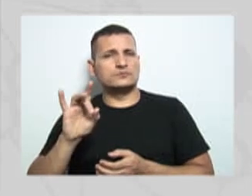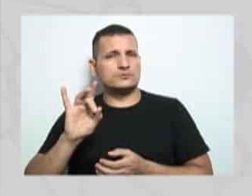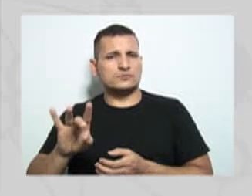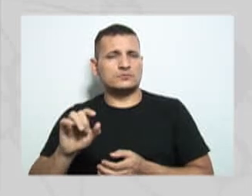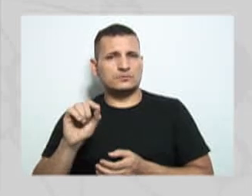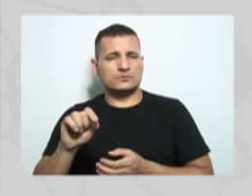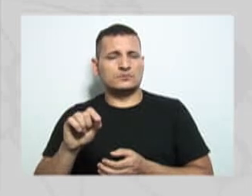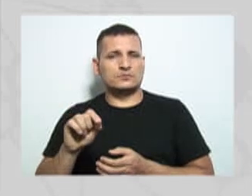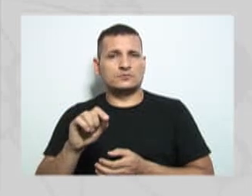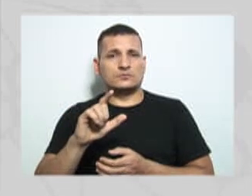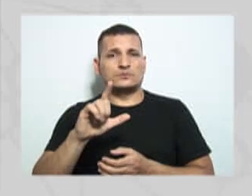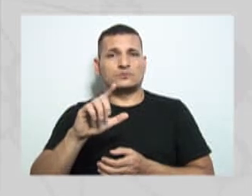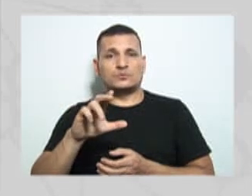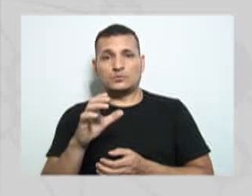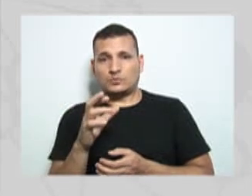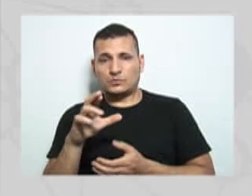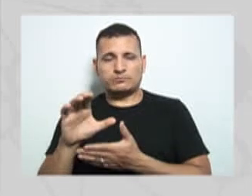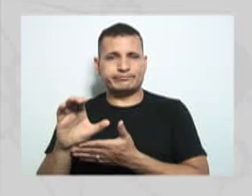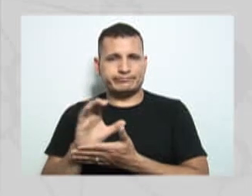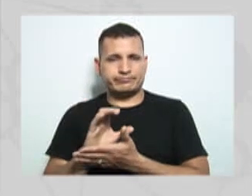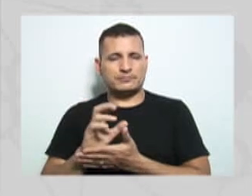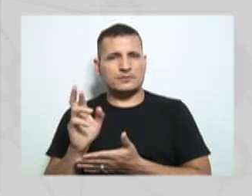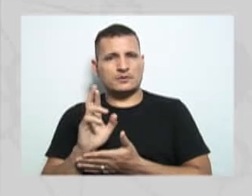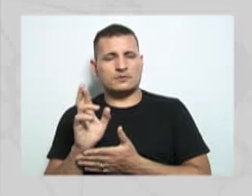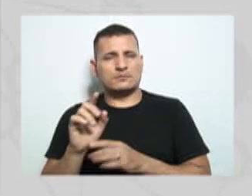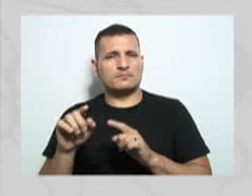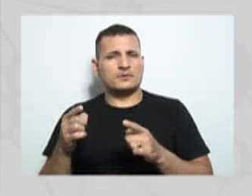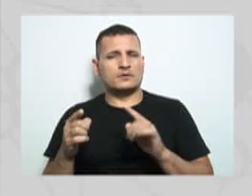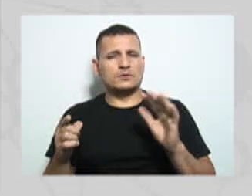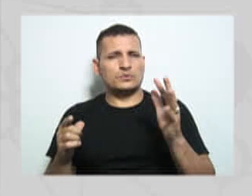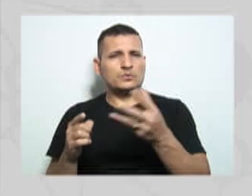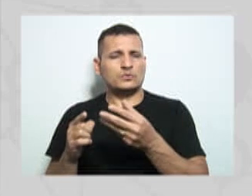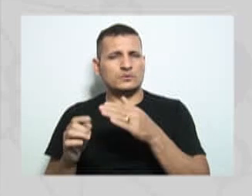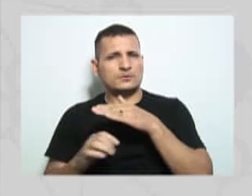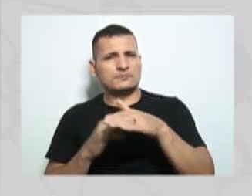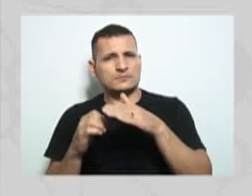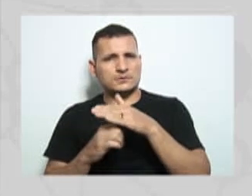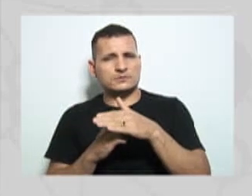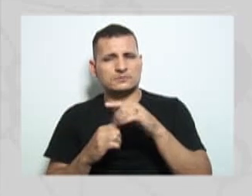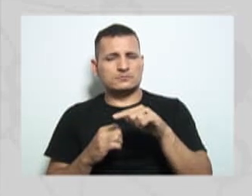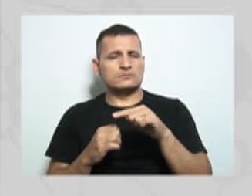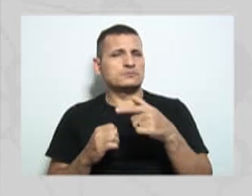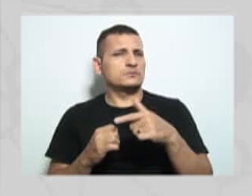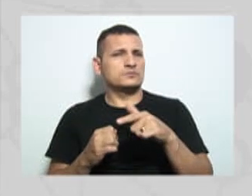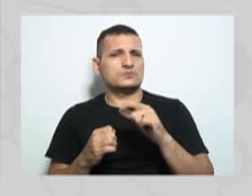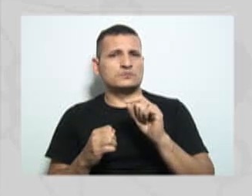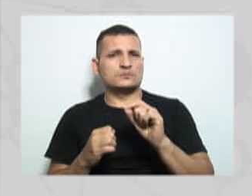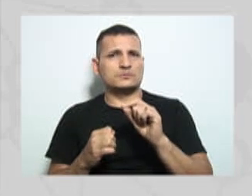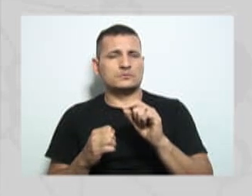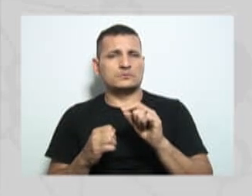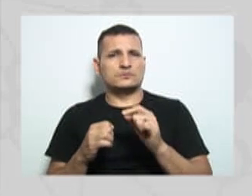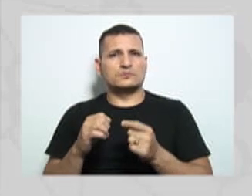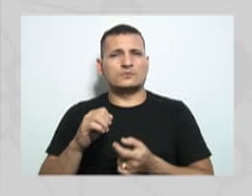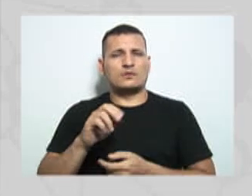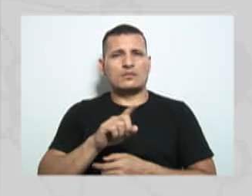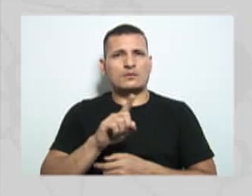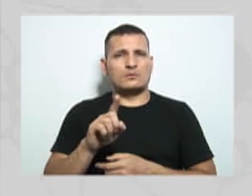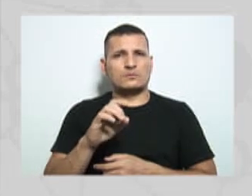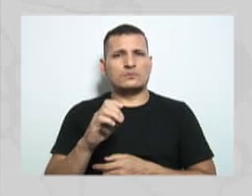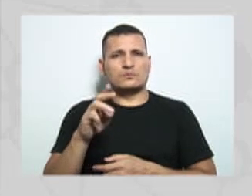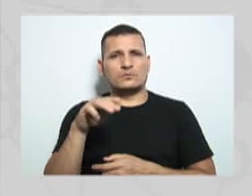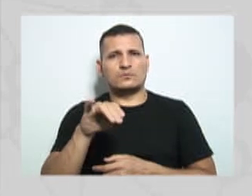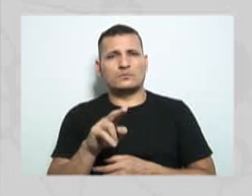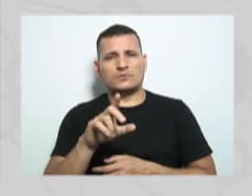real. Porém, nem todas as empresas tributadas pelo lucro real estão sujeitas ao regime não cumulativo. Ou seja,